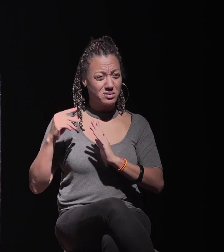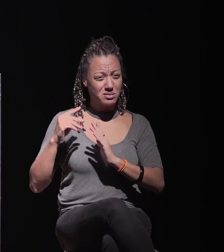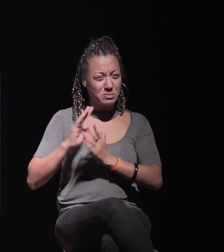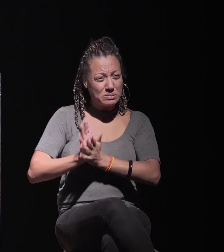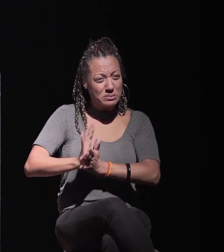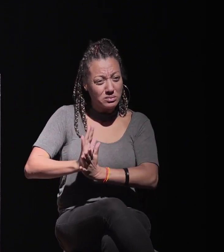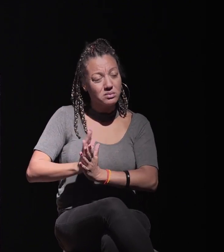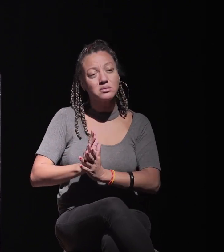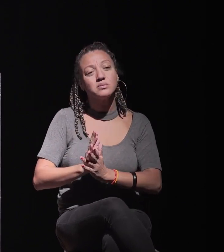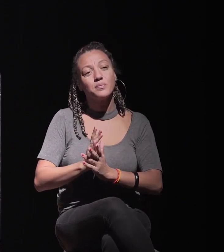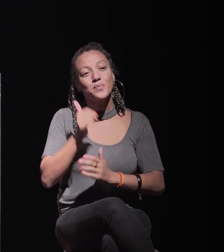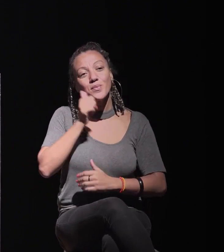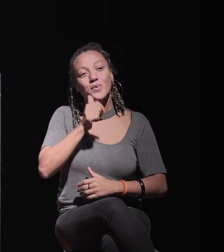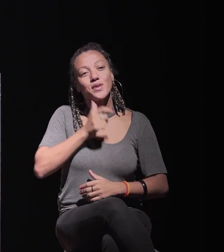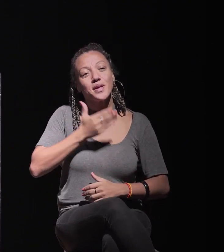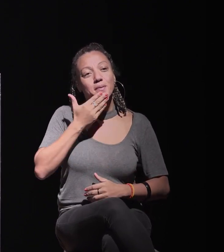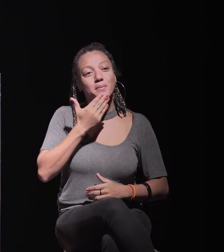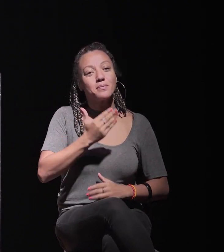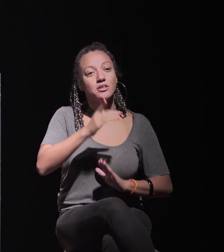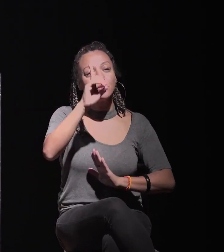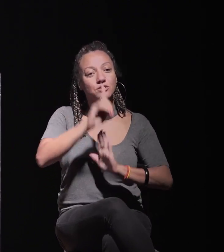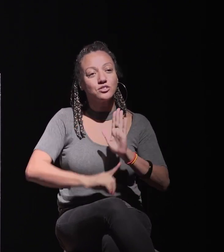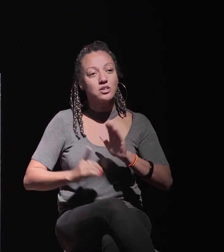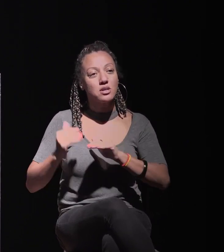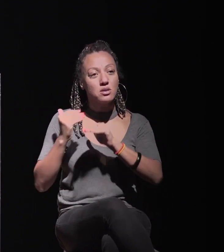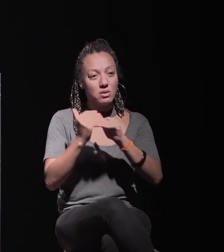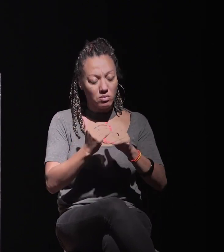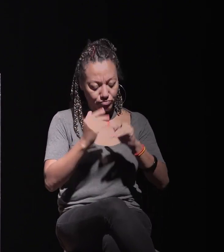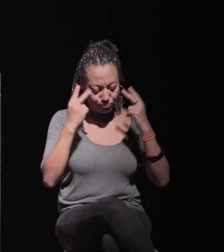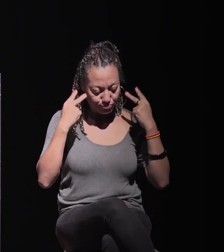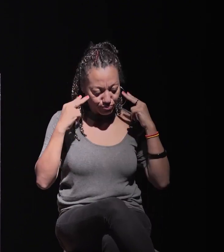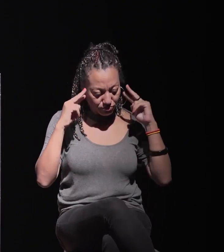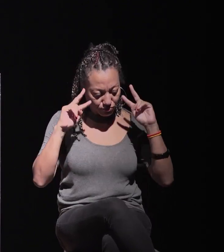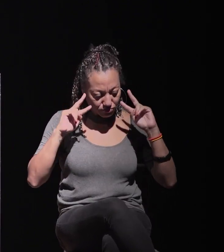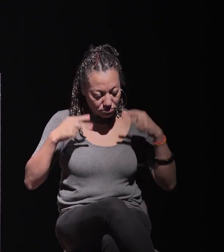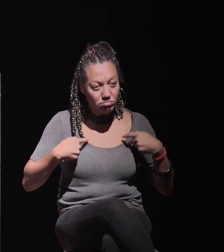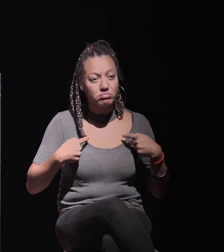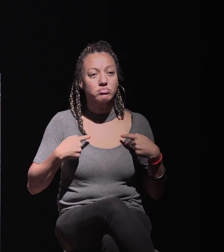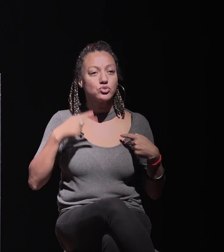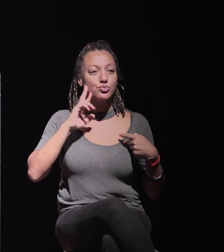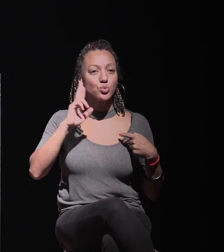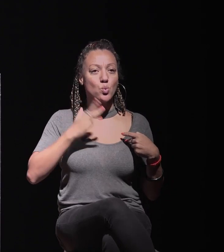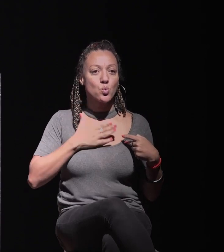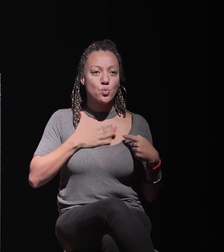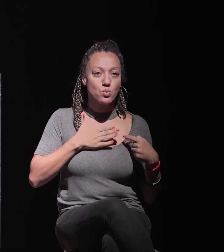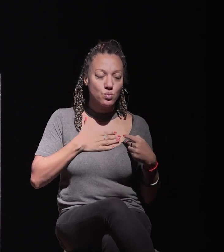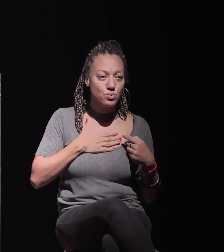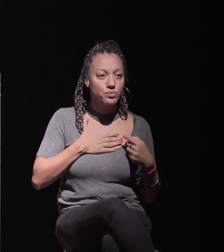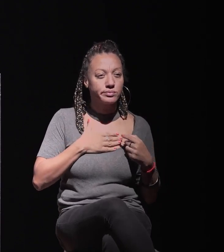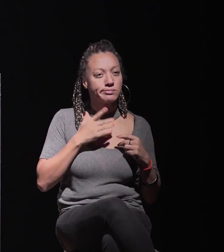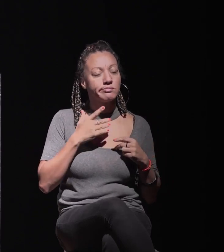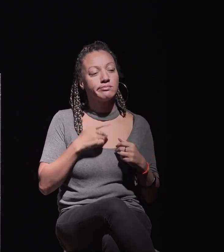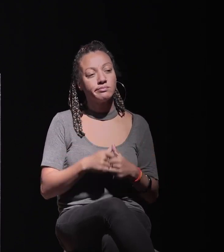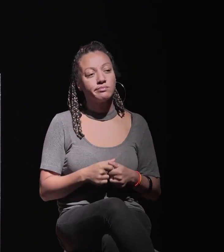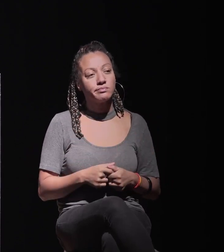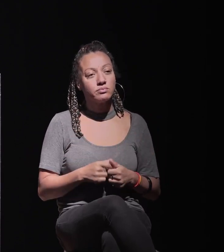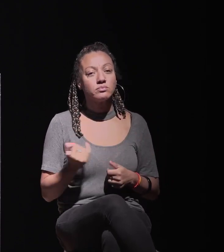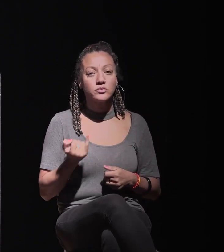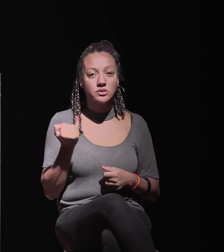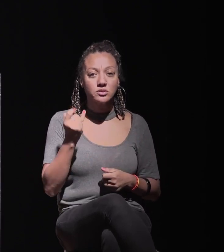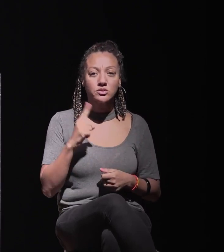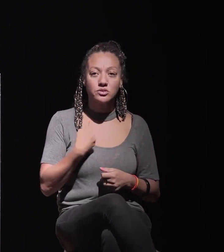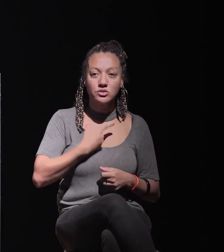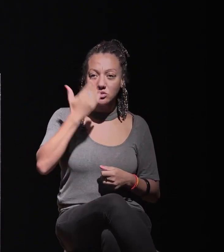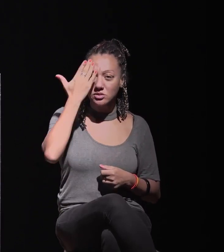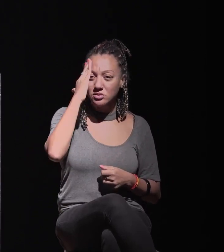tendo o direito de decidir sobre suas vidas, sobre os seus corpos. É importante que a gente entenda